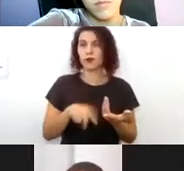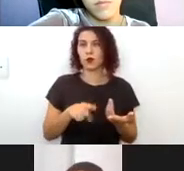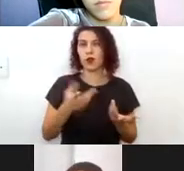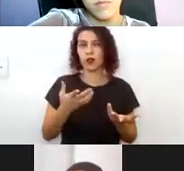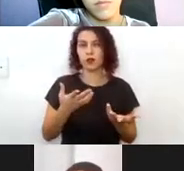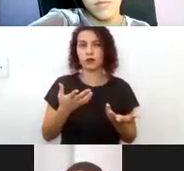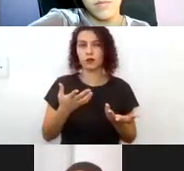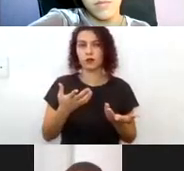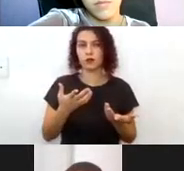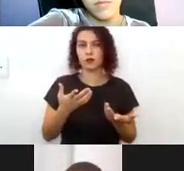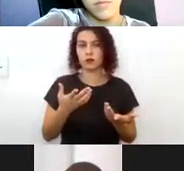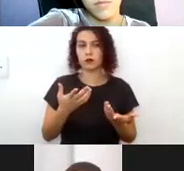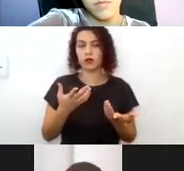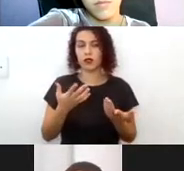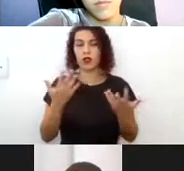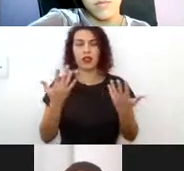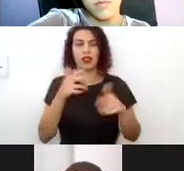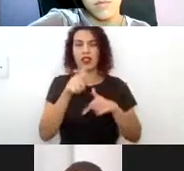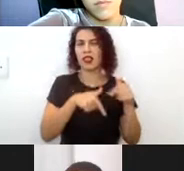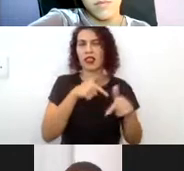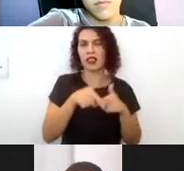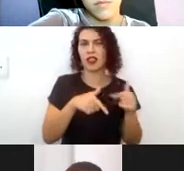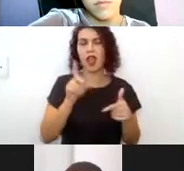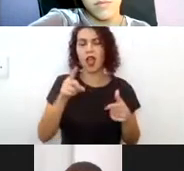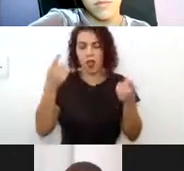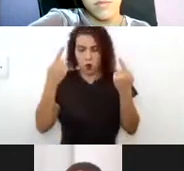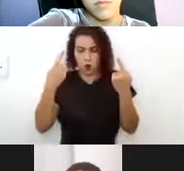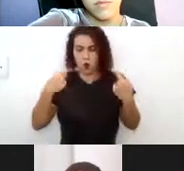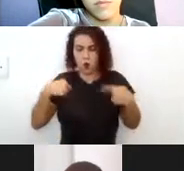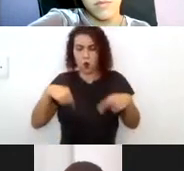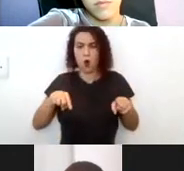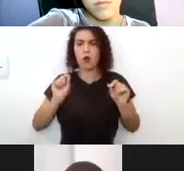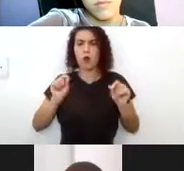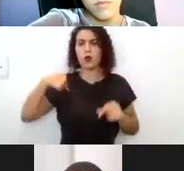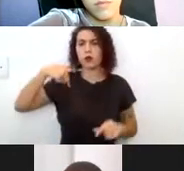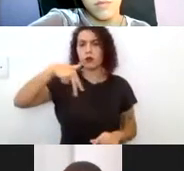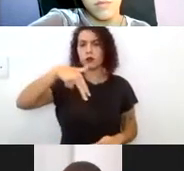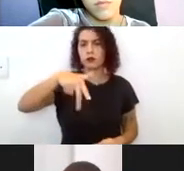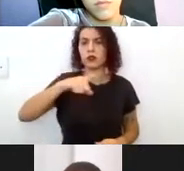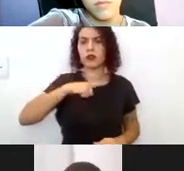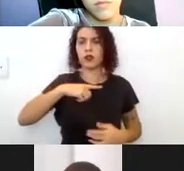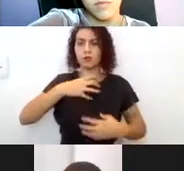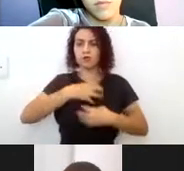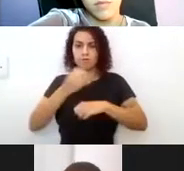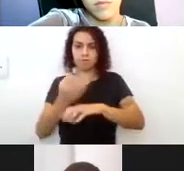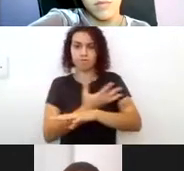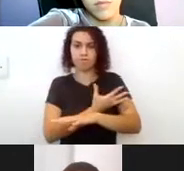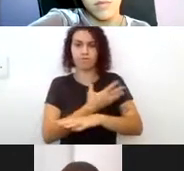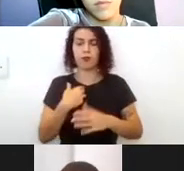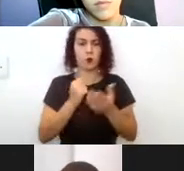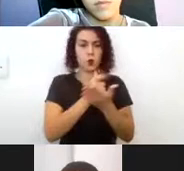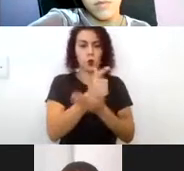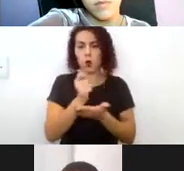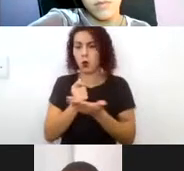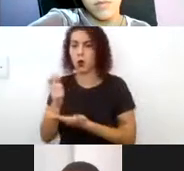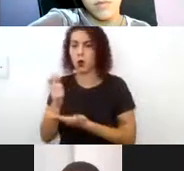de trabalho é de corpo corpo que pensa corpo que anda corpo que ama corpo que veste corpo que compra